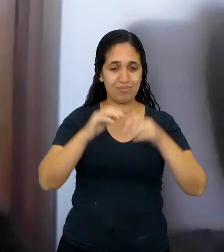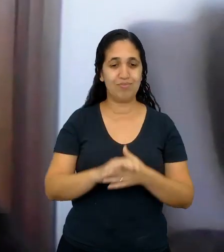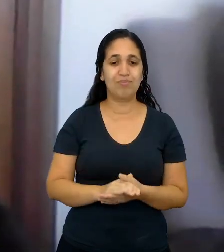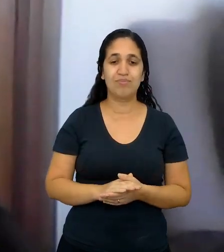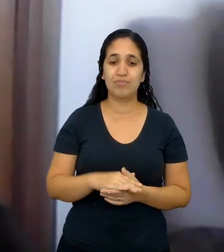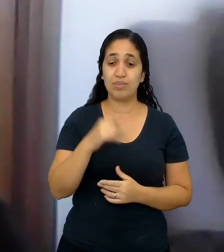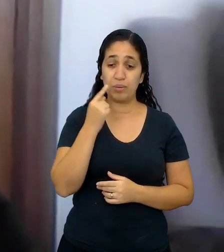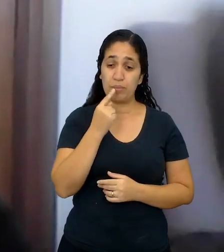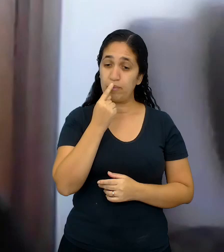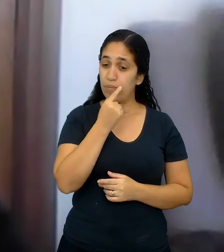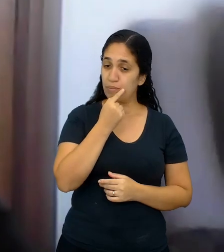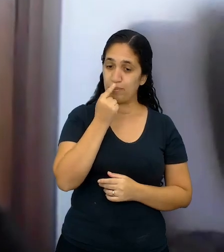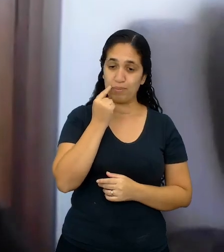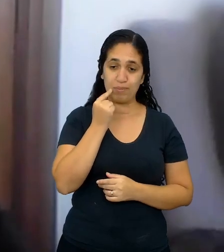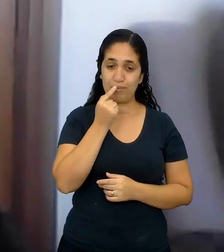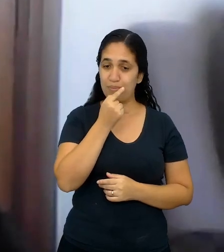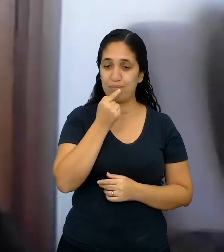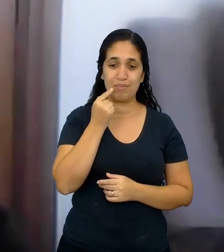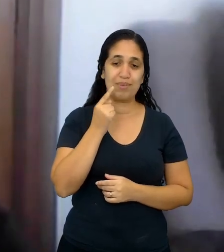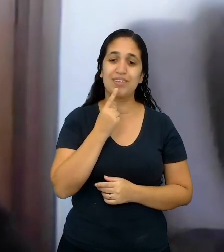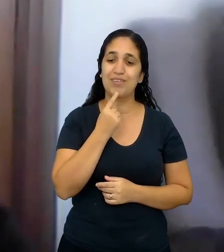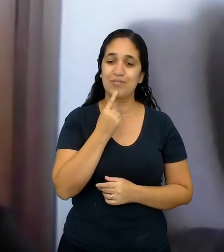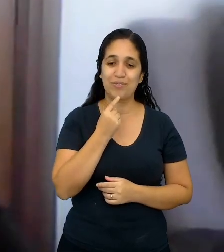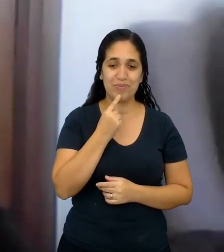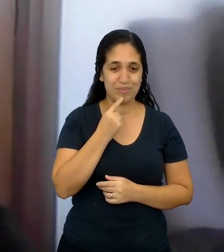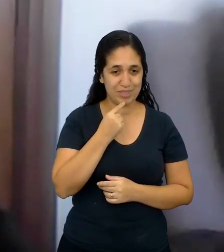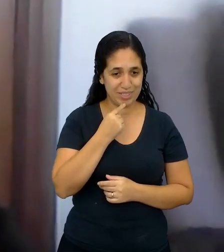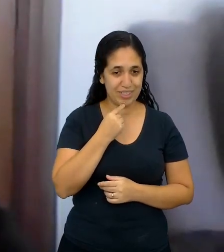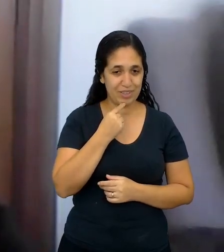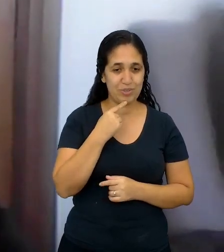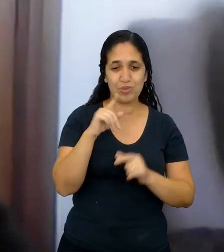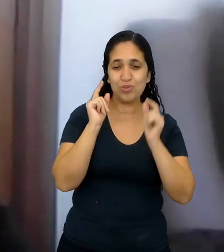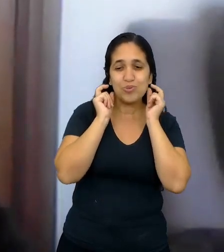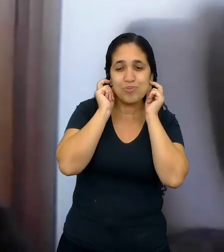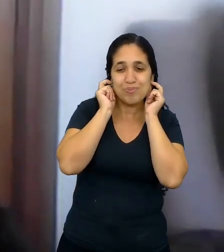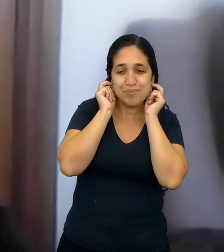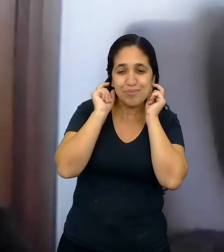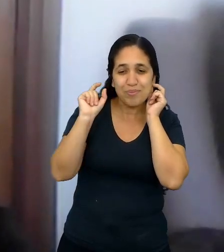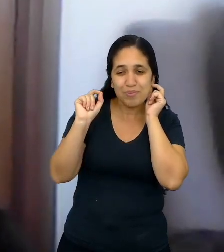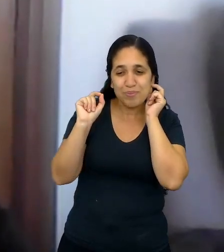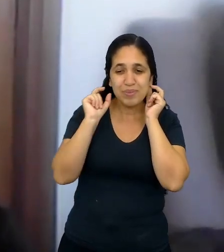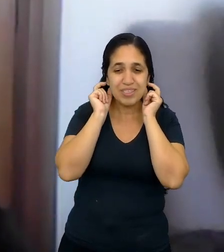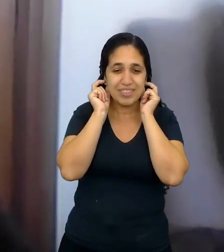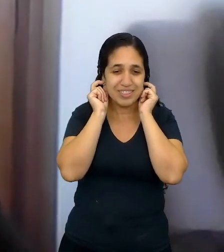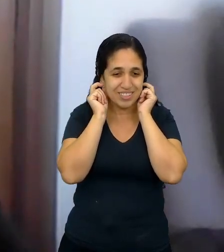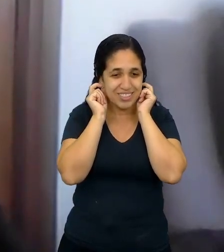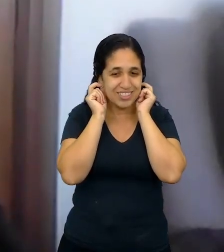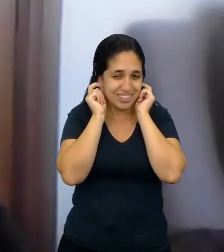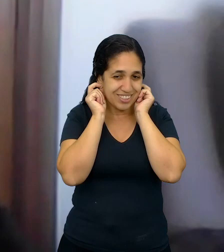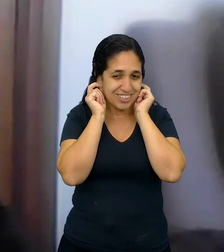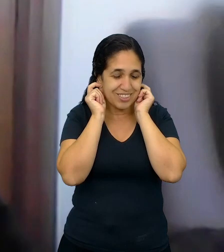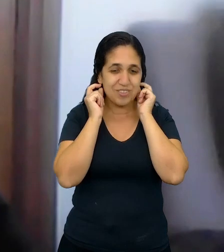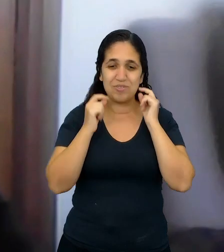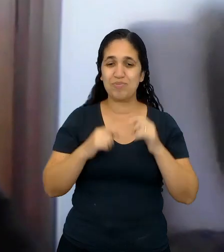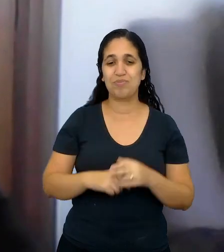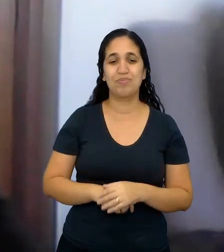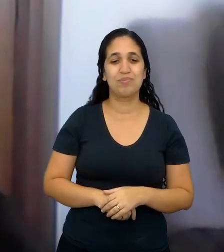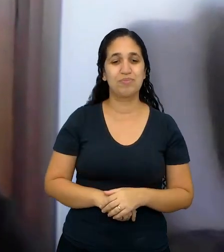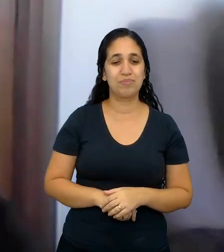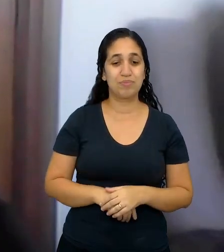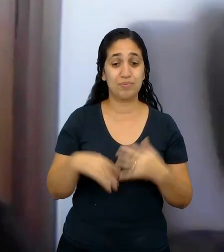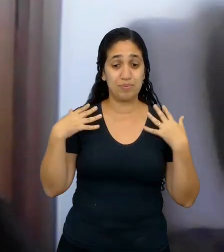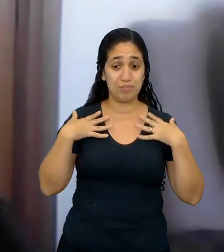um batom, passei um batomzinho vermelho, uso uns brincos pequenininhos de pérola, eu